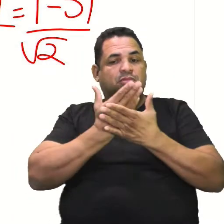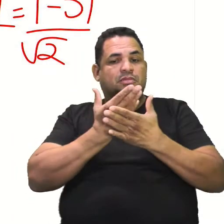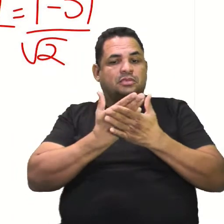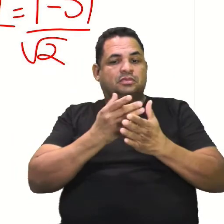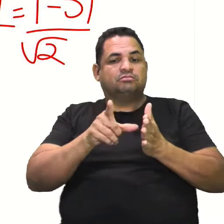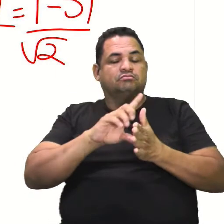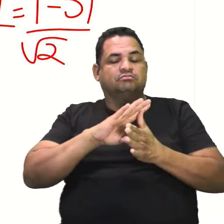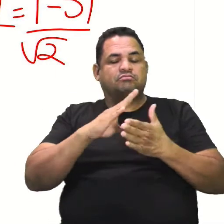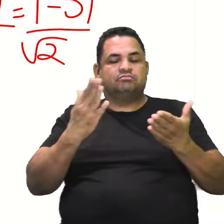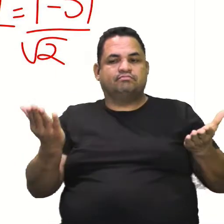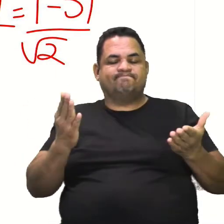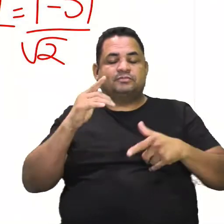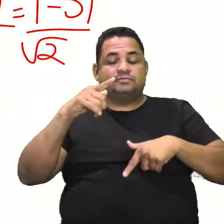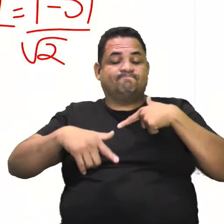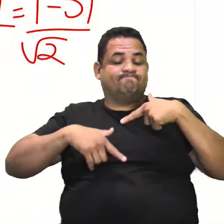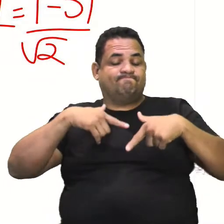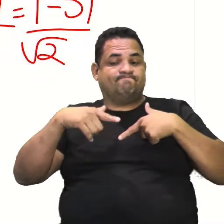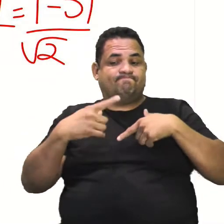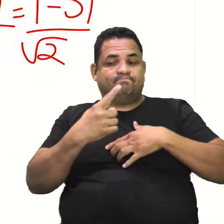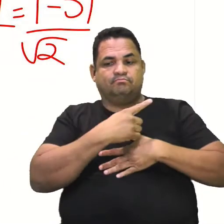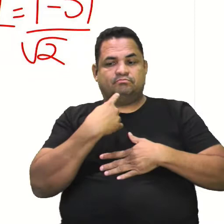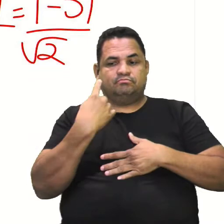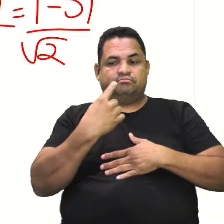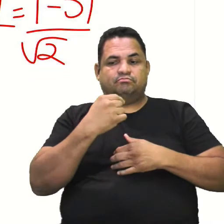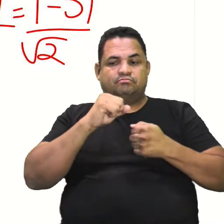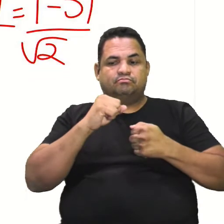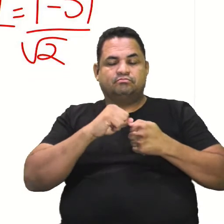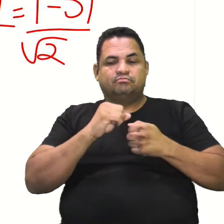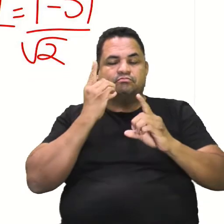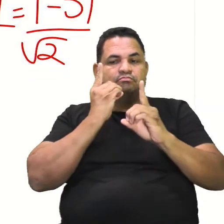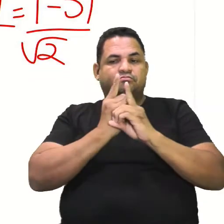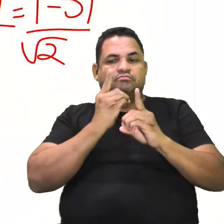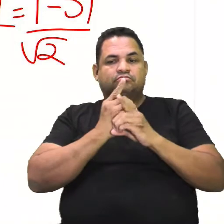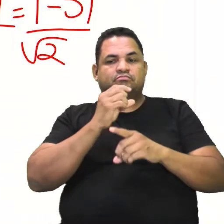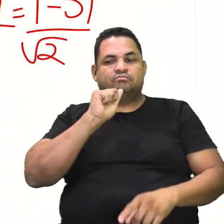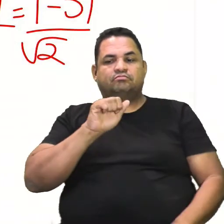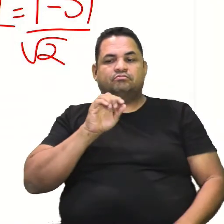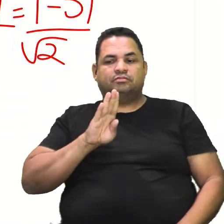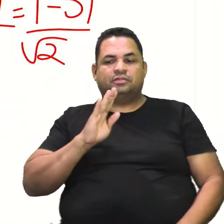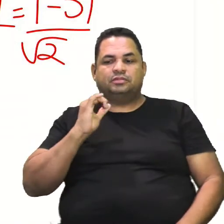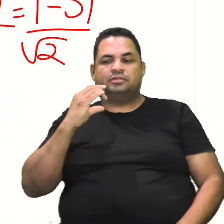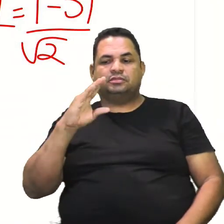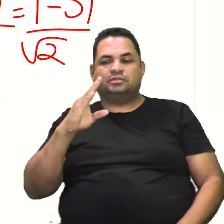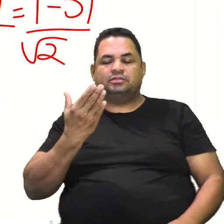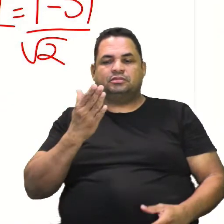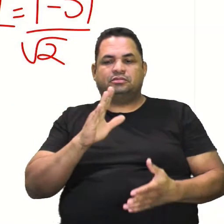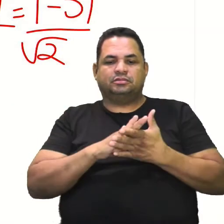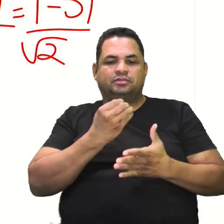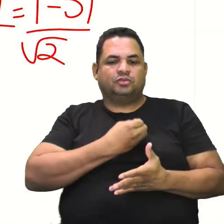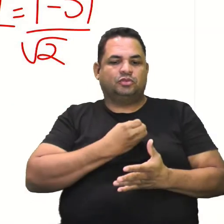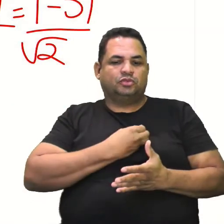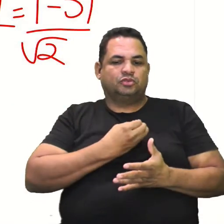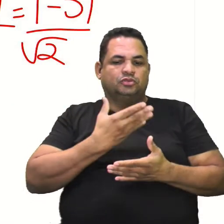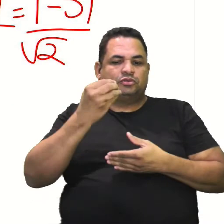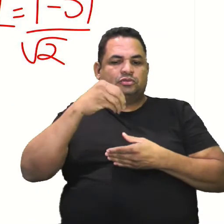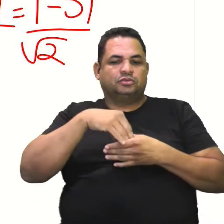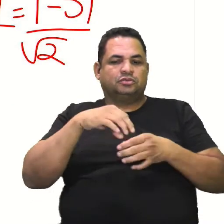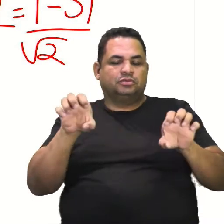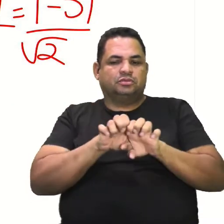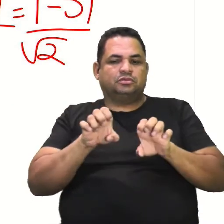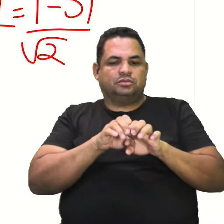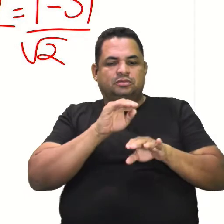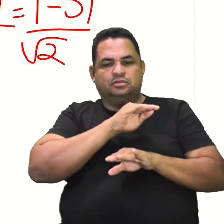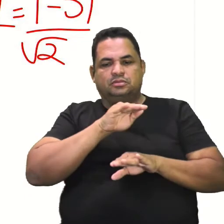anteriores, né? O grande trabalho que nós falamos aqui foi o quê? Foi de encontrar o A, B e C, que são valores da equação